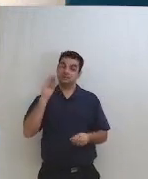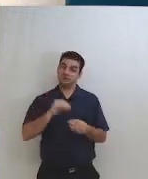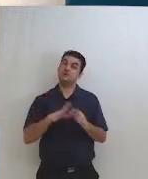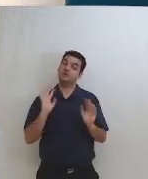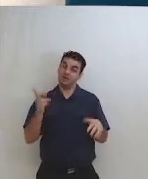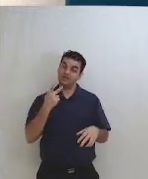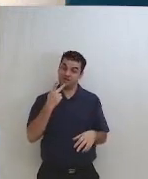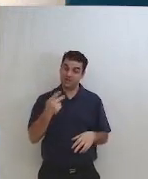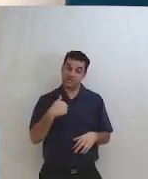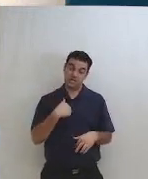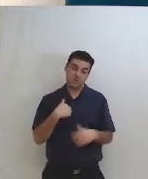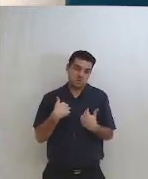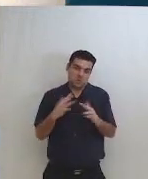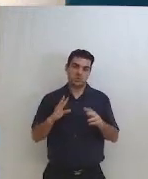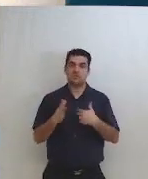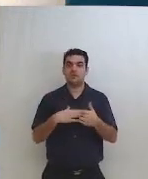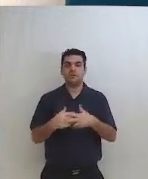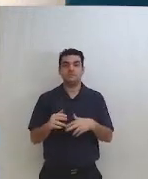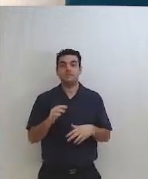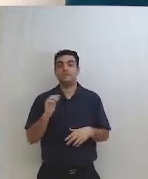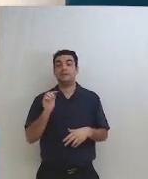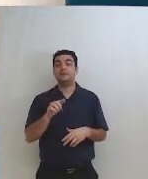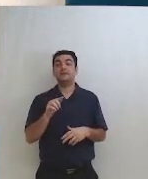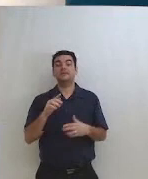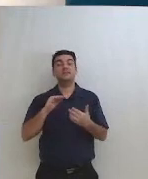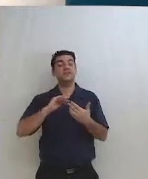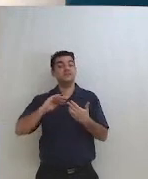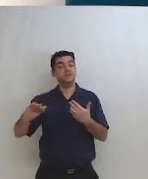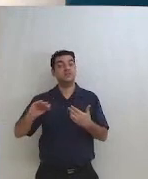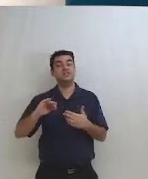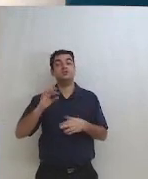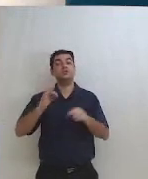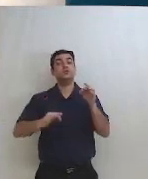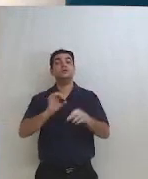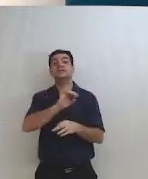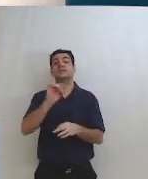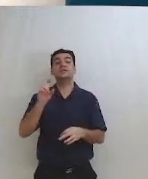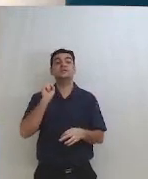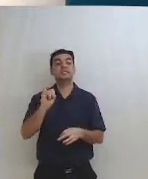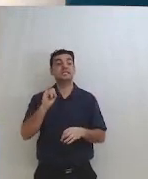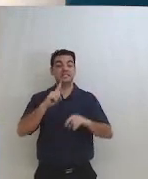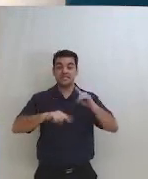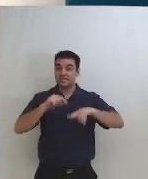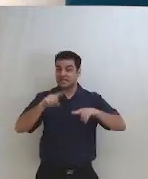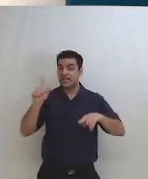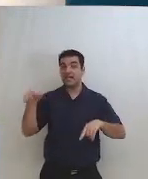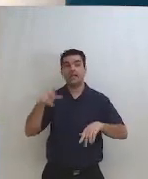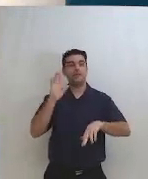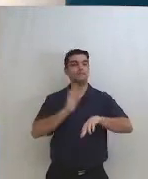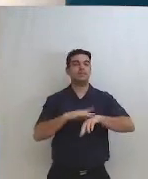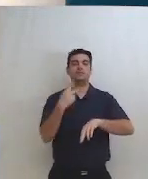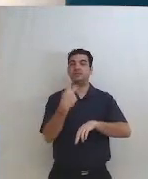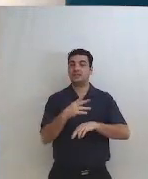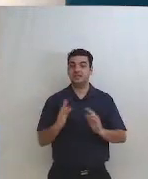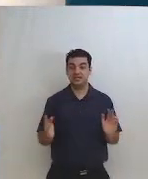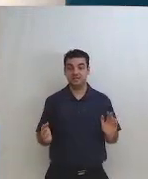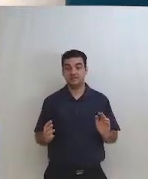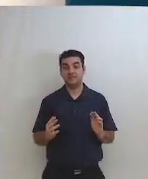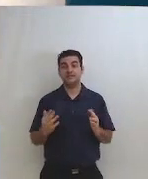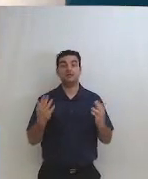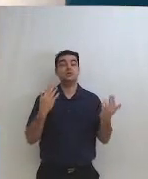ser afastado sem ofensa à soberania dos ereditos, quando o resto é evidenciado que o deciso distancia-se por completo dos fatos constantes dos